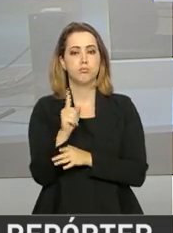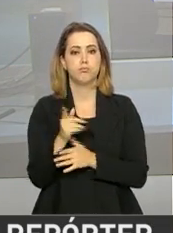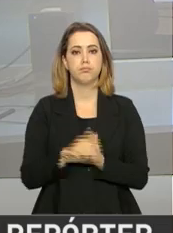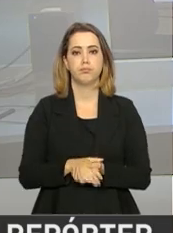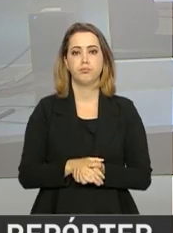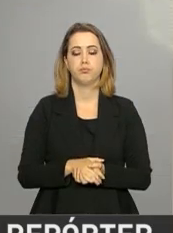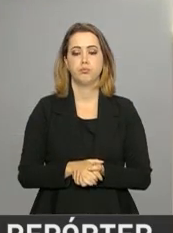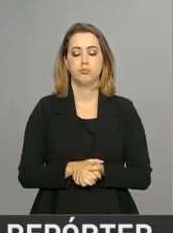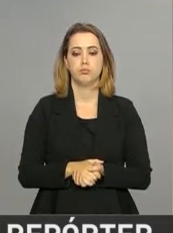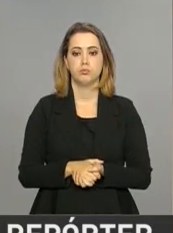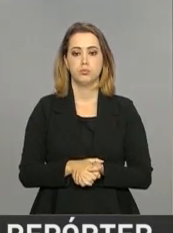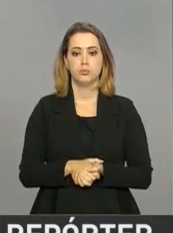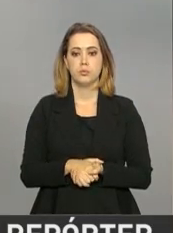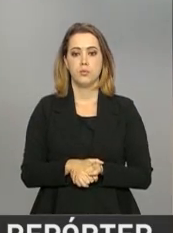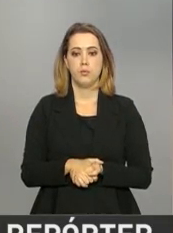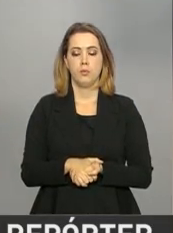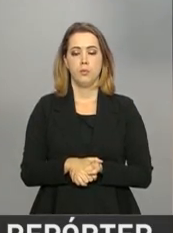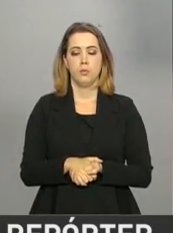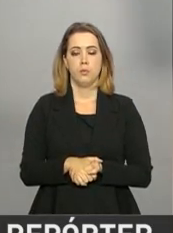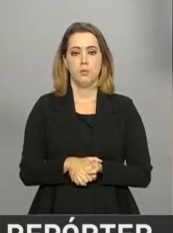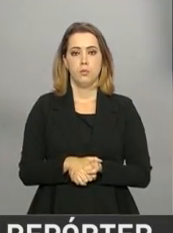Meira.